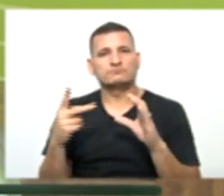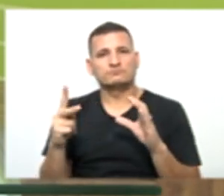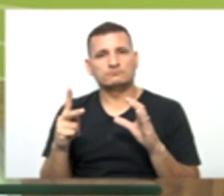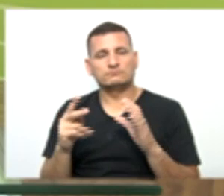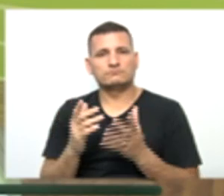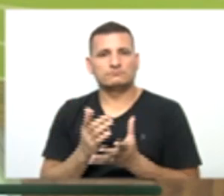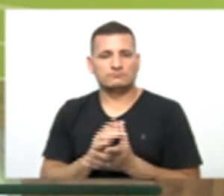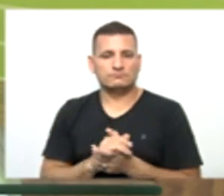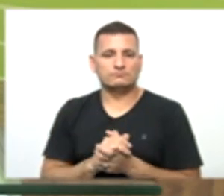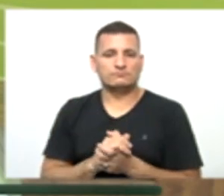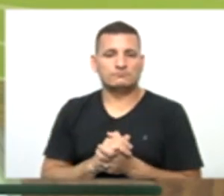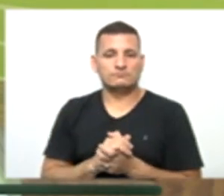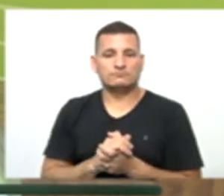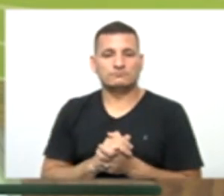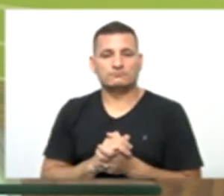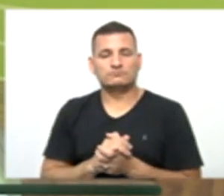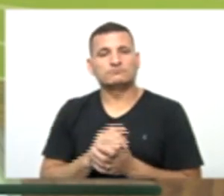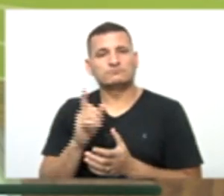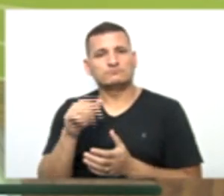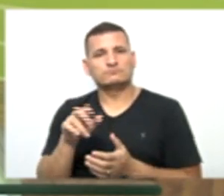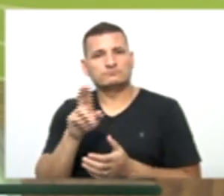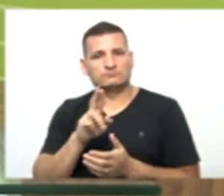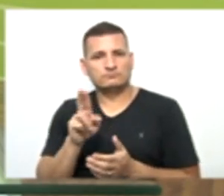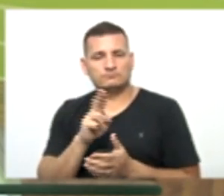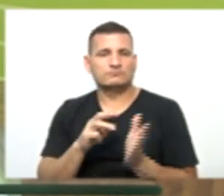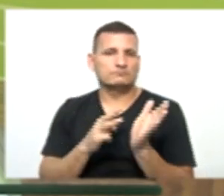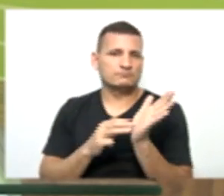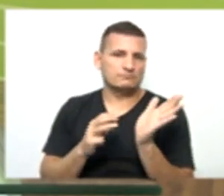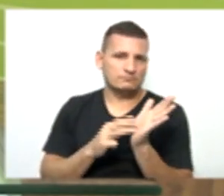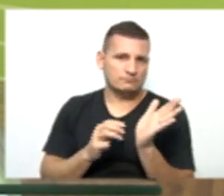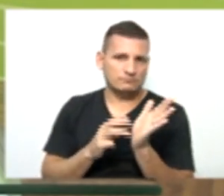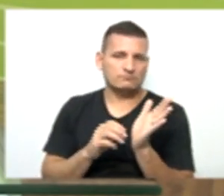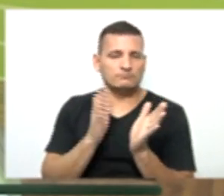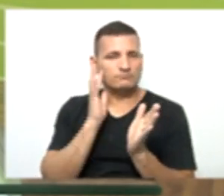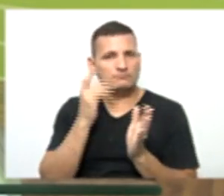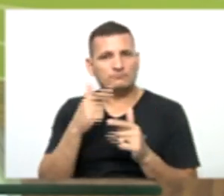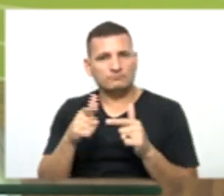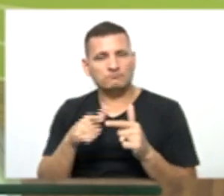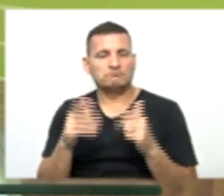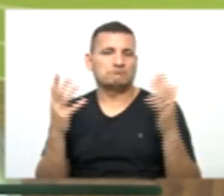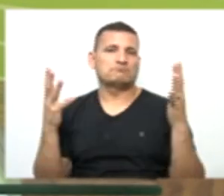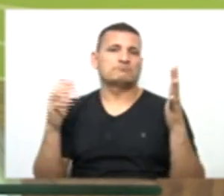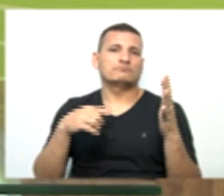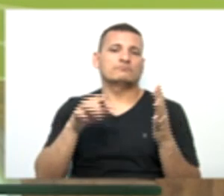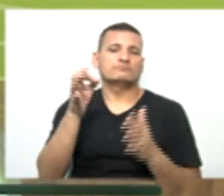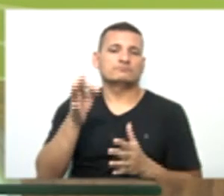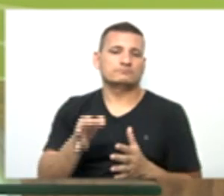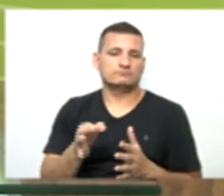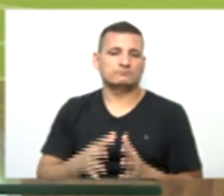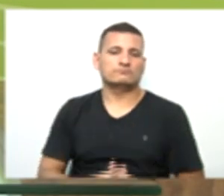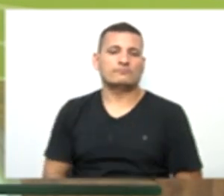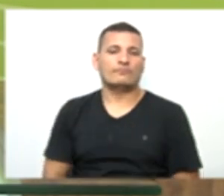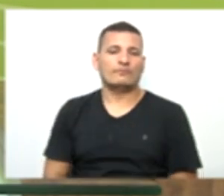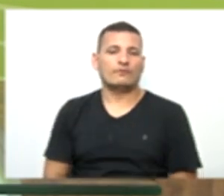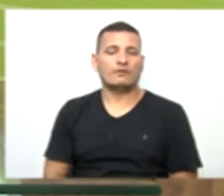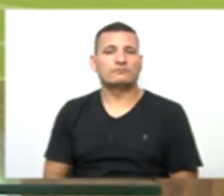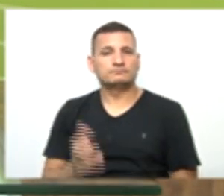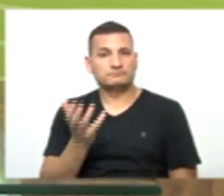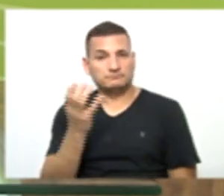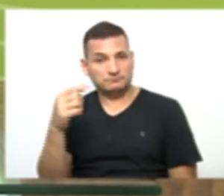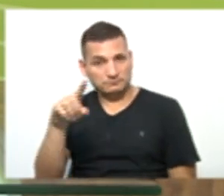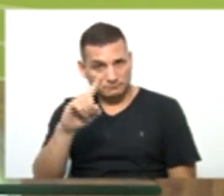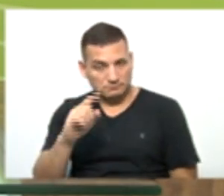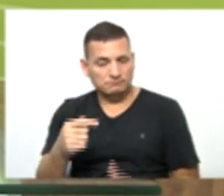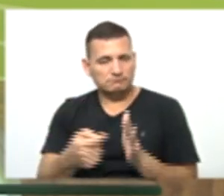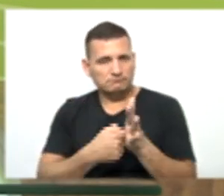Isso aí, quem falou que é com a aplicação de métodos para resolver problemas está de parabéns. Vamos lá, pessoal. Quero a participação